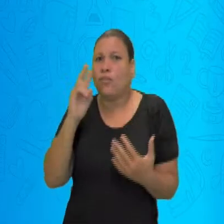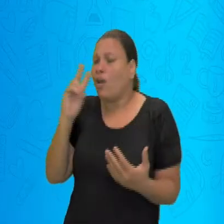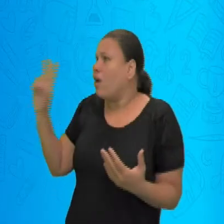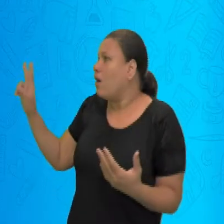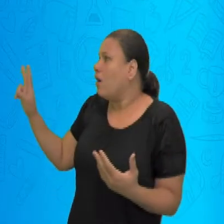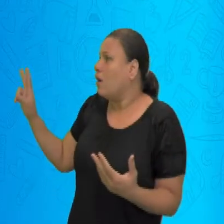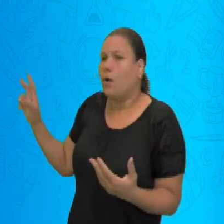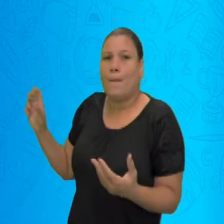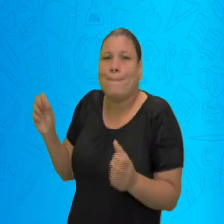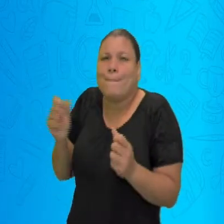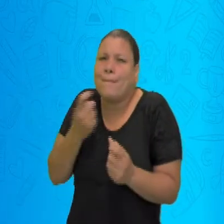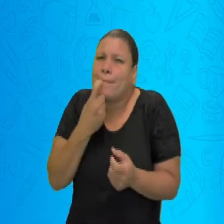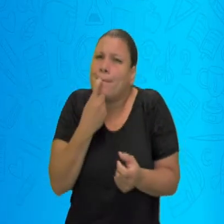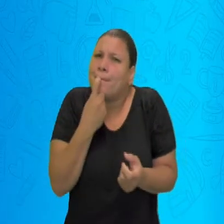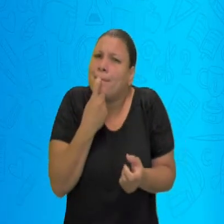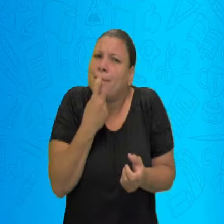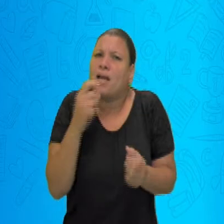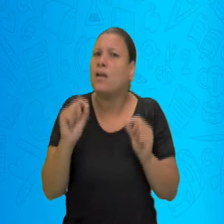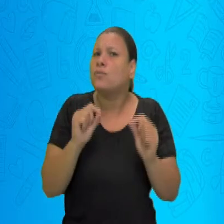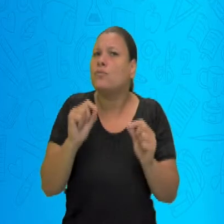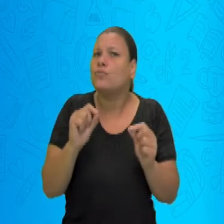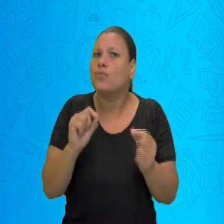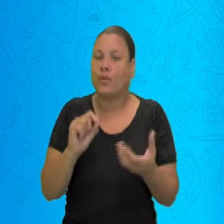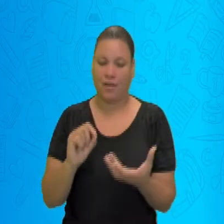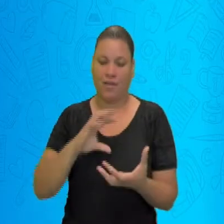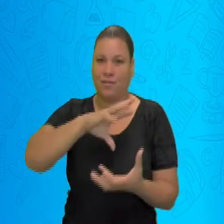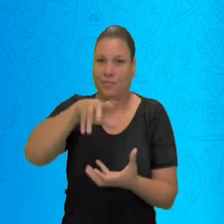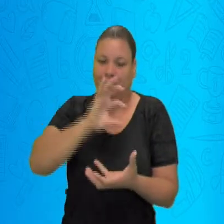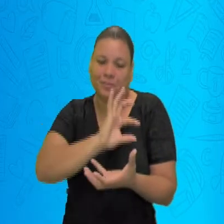ó, da linha do Equador,